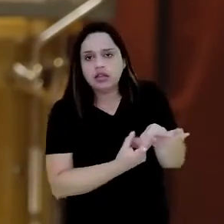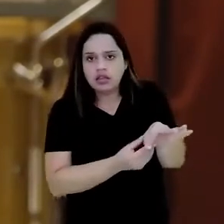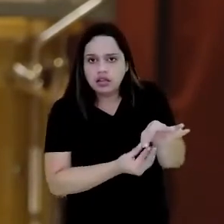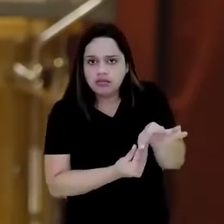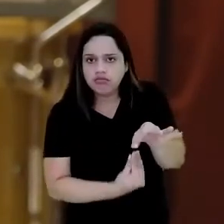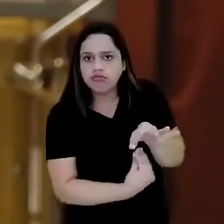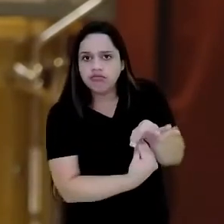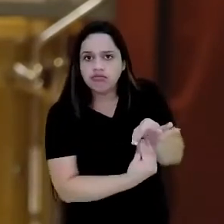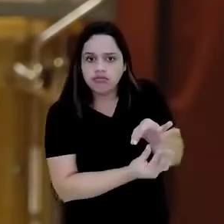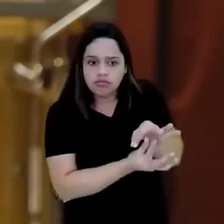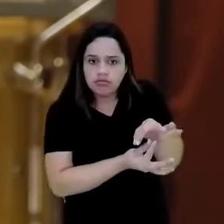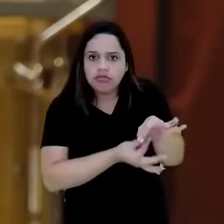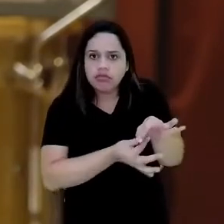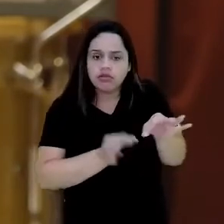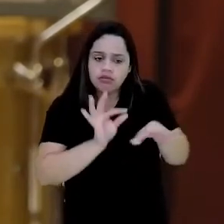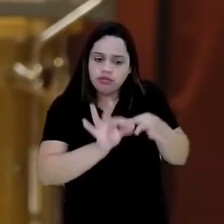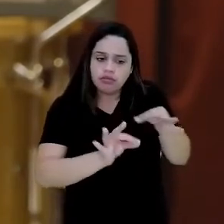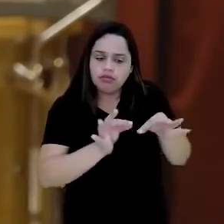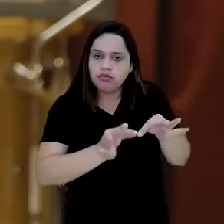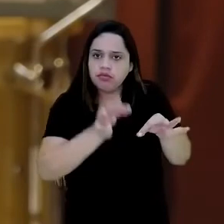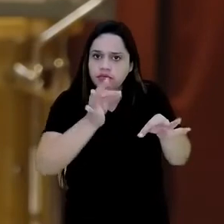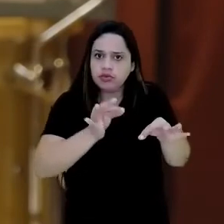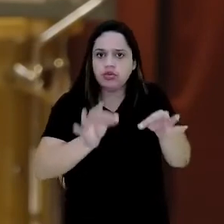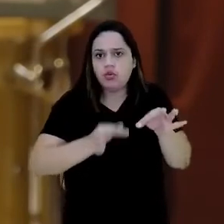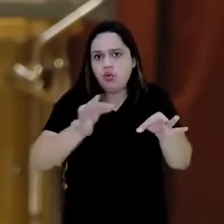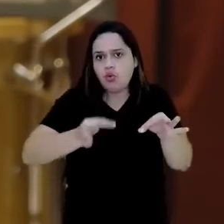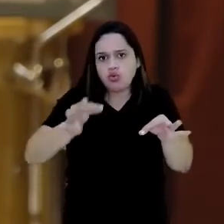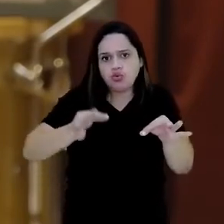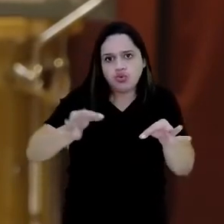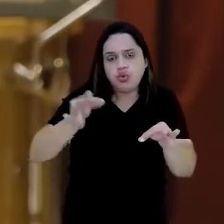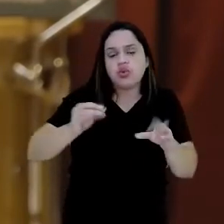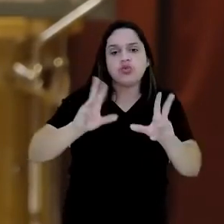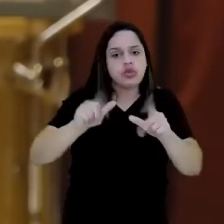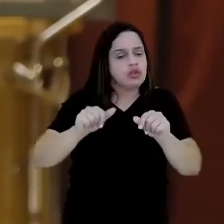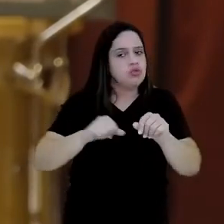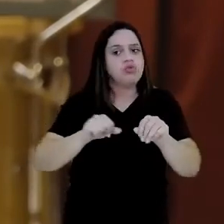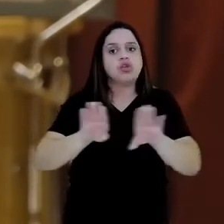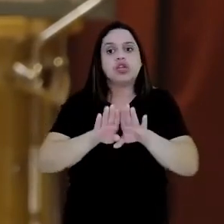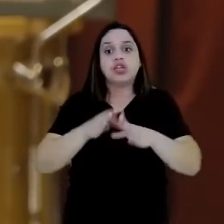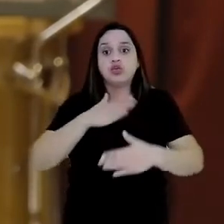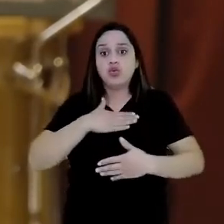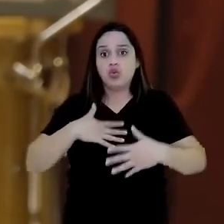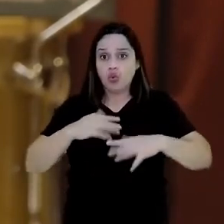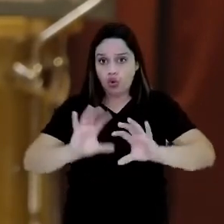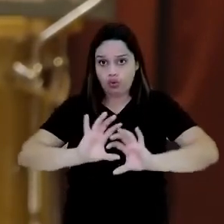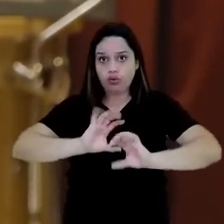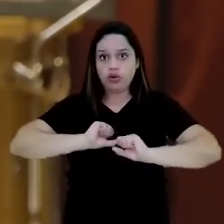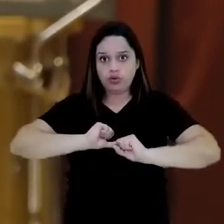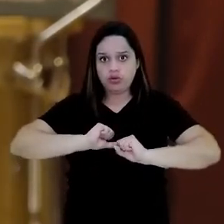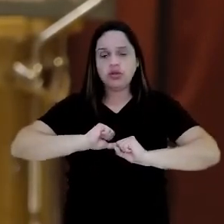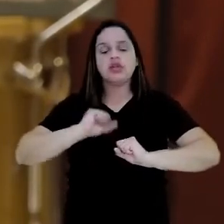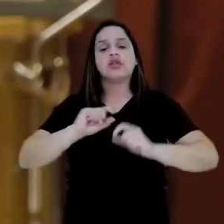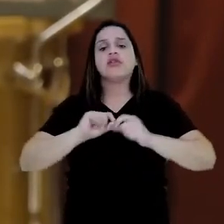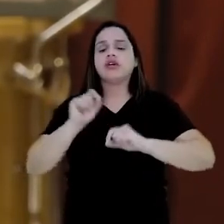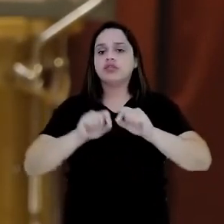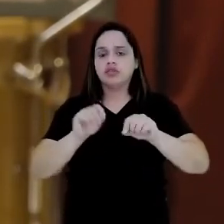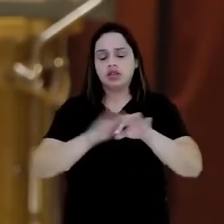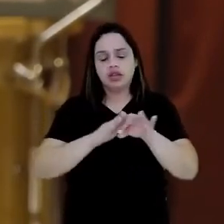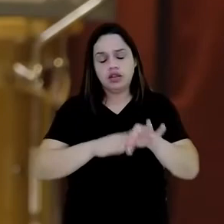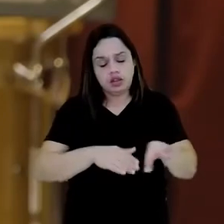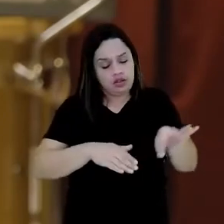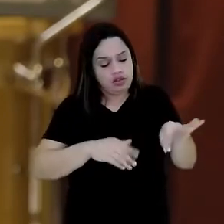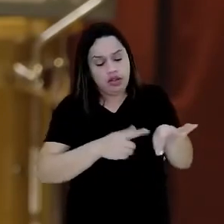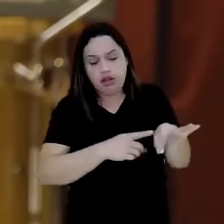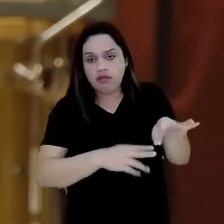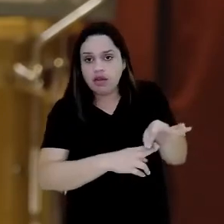gente pega o lado pegar o outro dá um nó com fio absorvível viu que é um fio é totalmente absorvível na mucosa aí te dá imagina